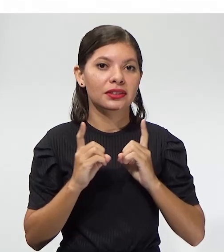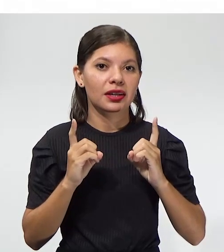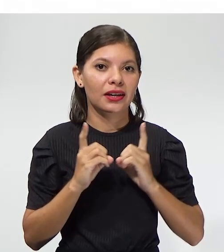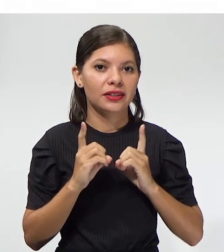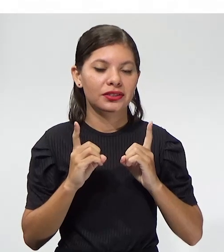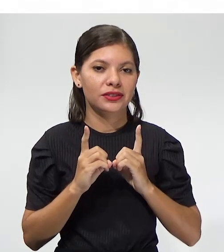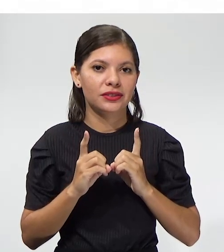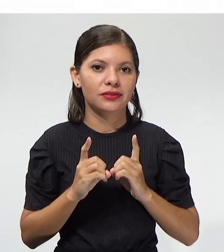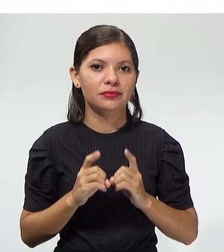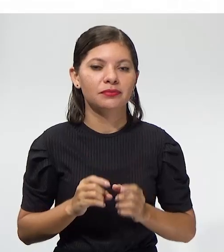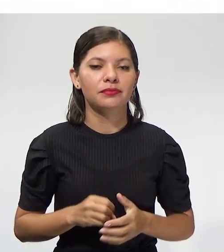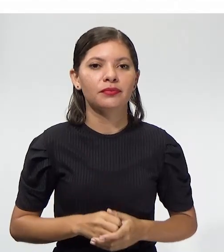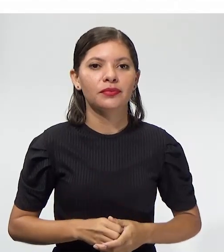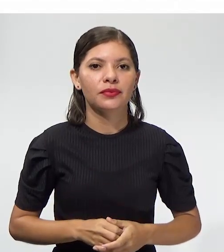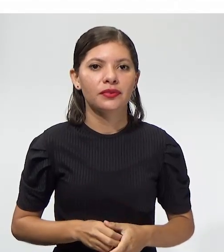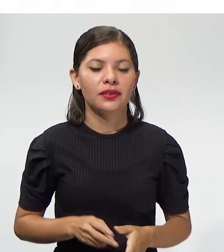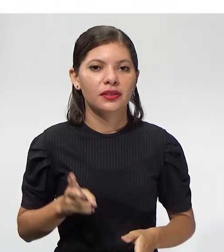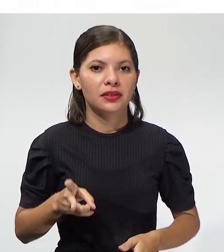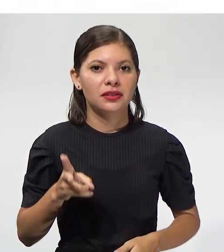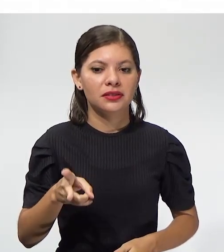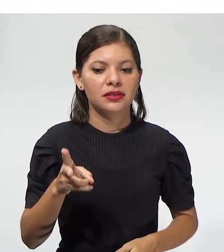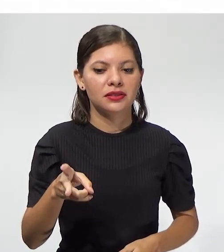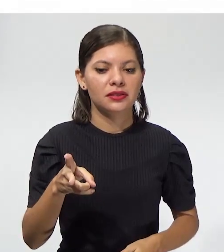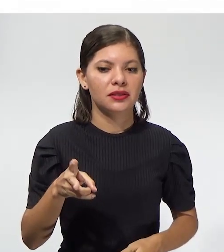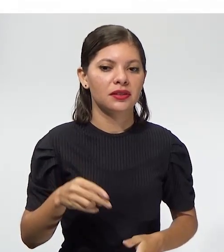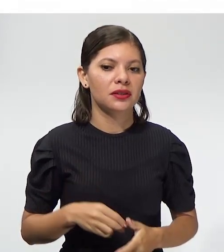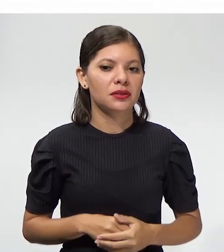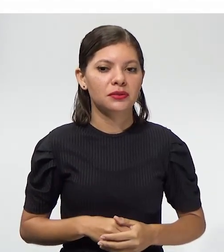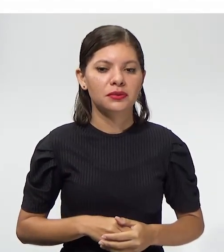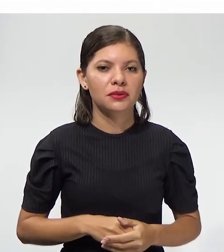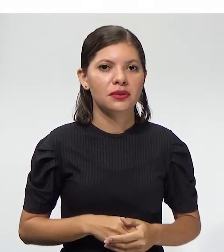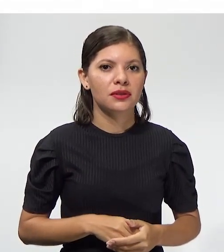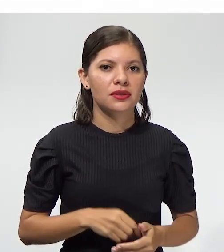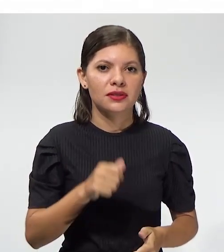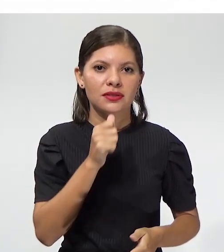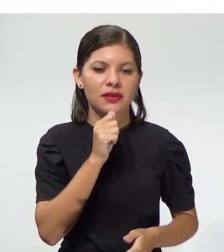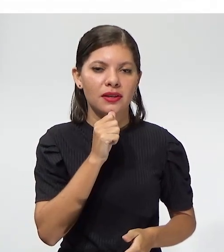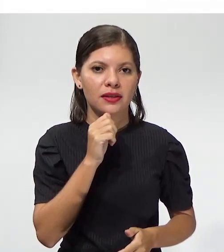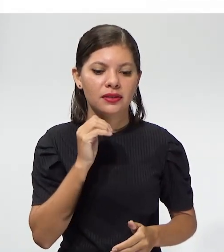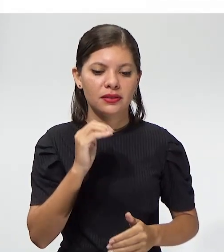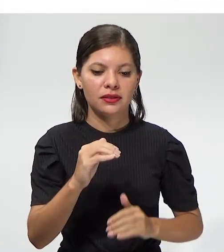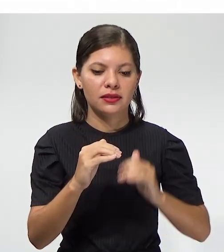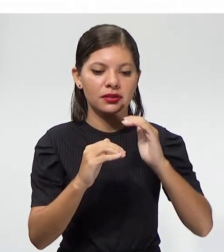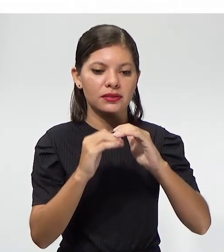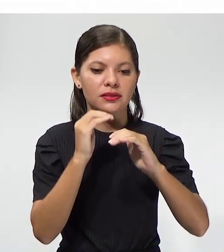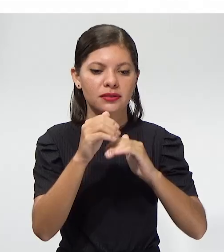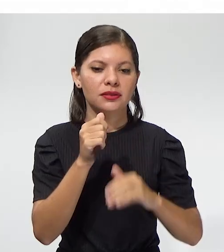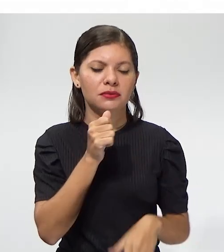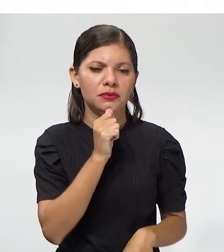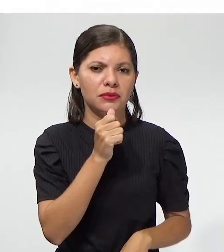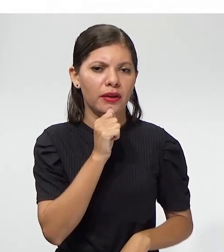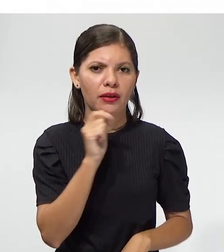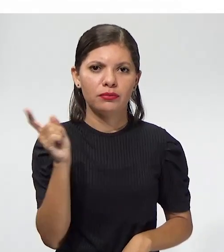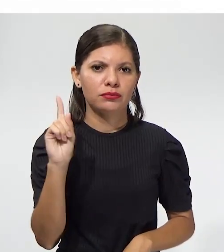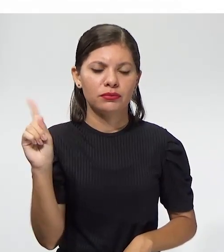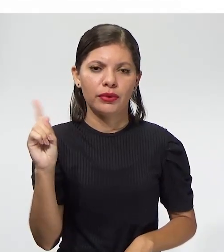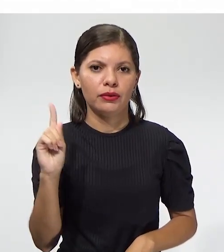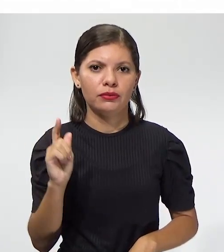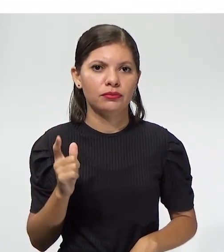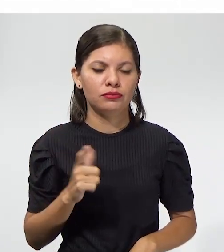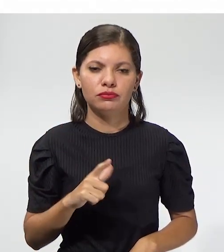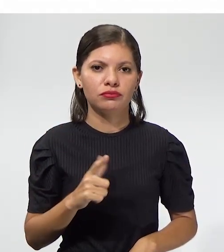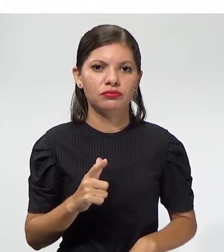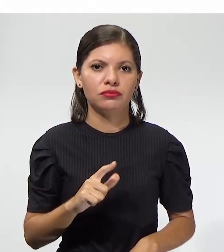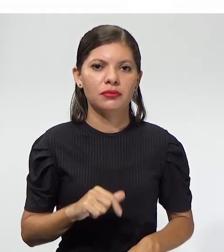linearidade ou hierarquização. Risquem essa palavra de hierarquização quando a gente fala de interdisciplinaridade,